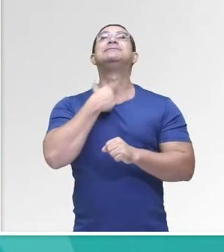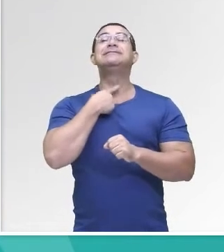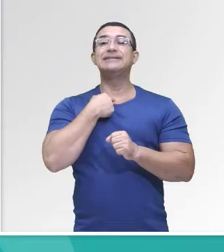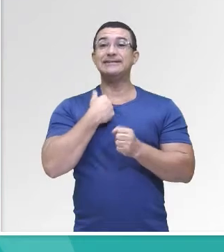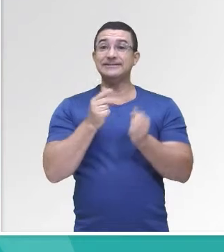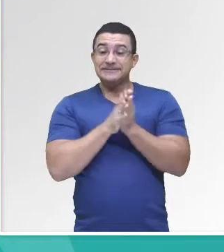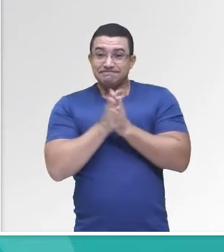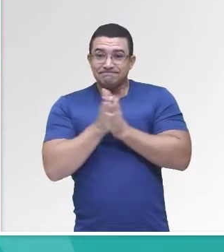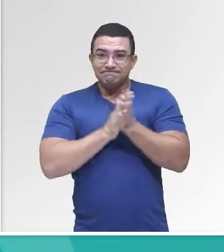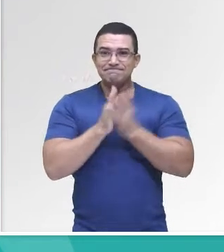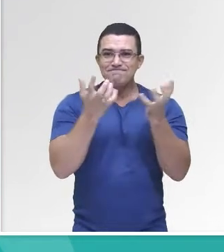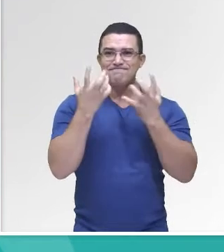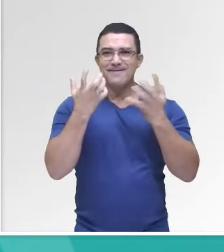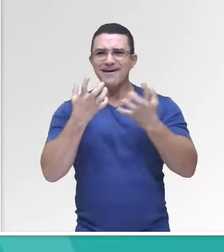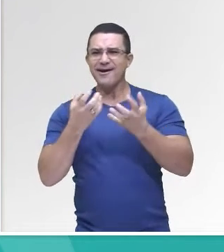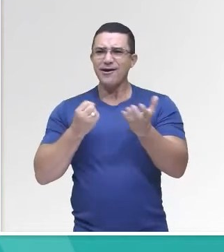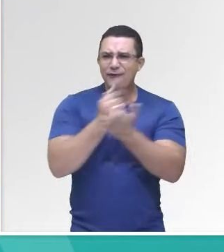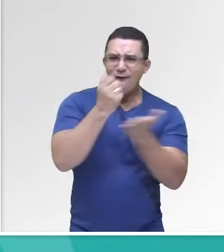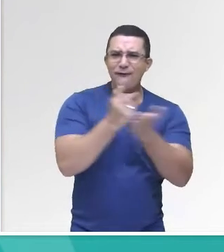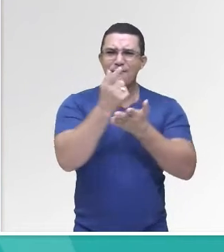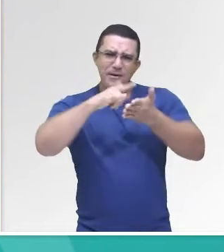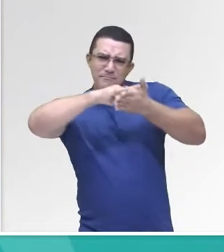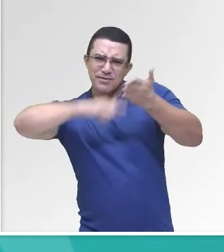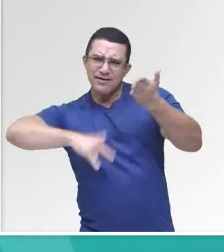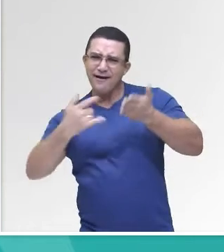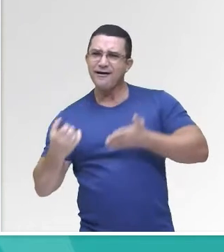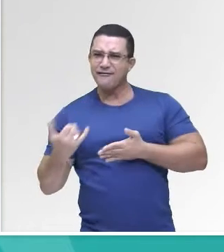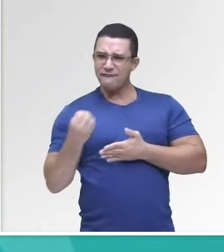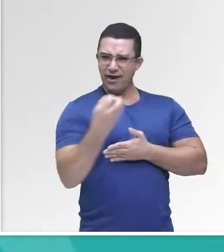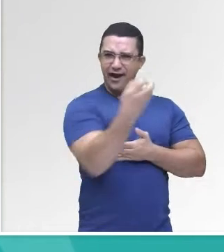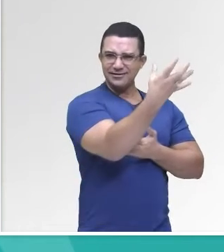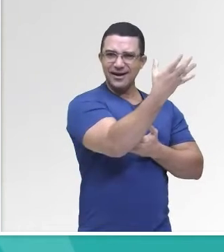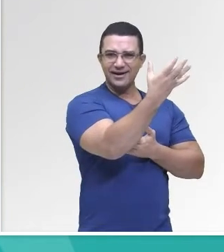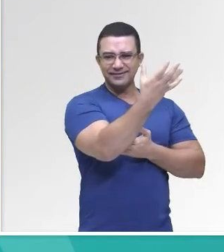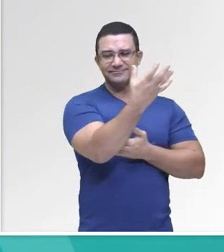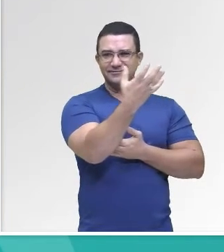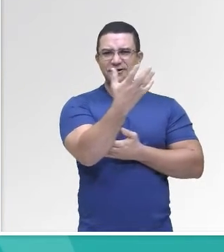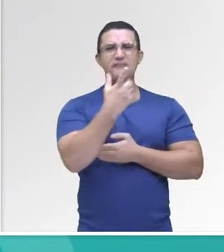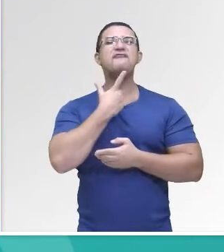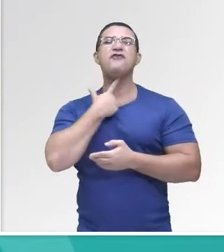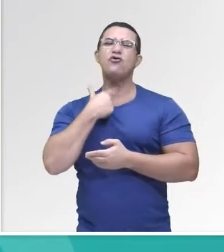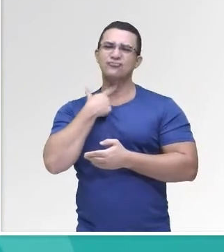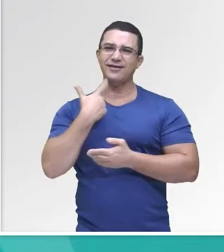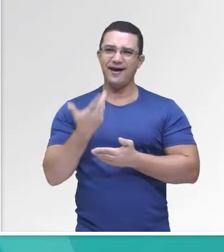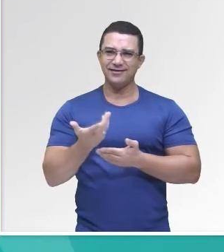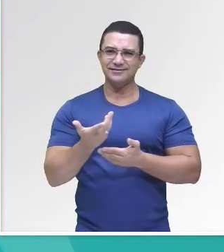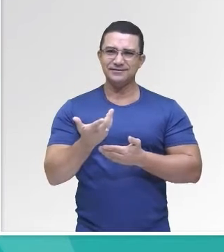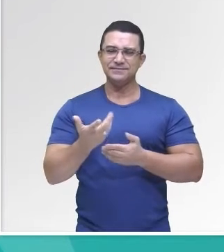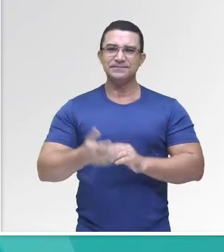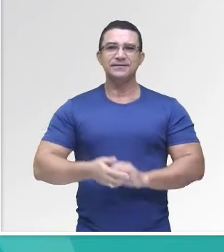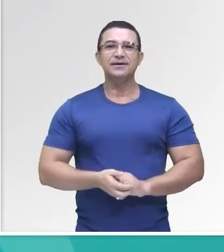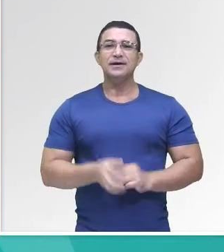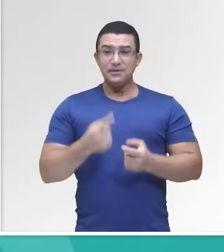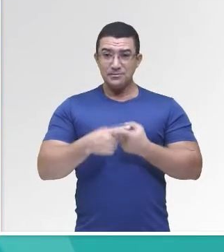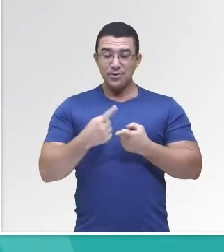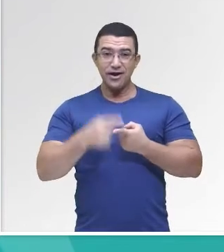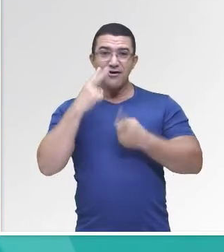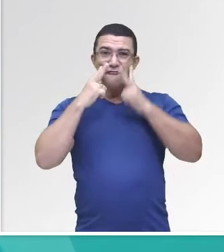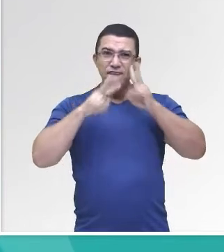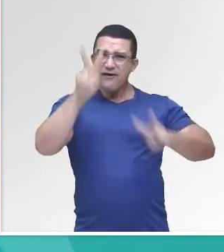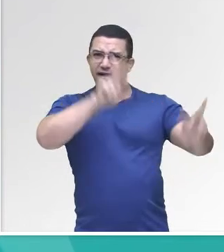vontade de sair comprando aí nossas passagens, fazendo as nossas reservas para viajar. Por quê? Porque você já